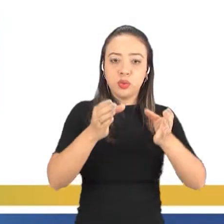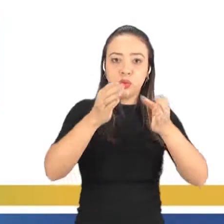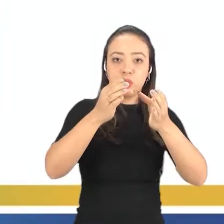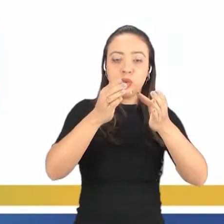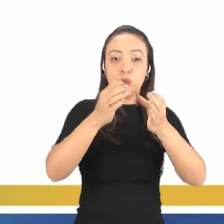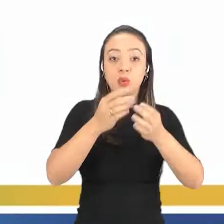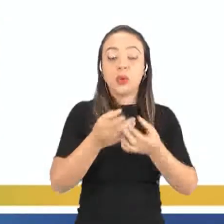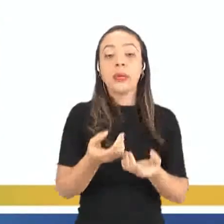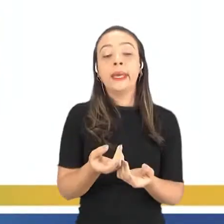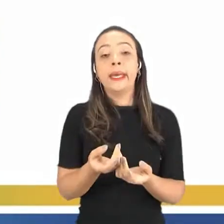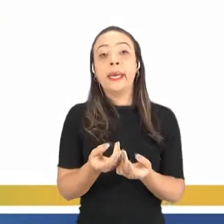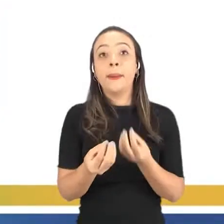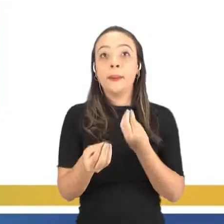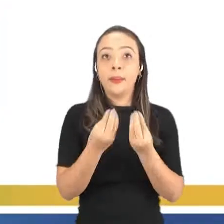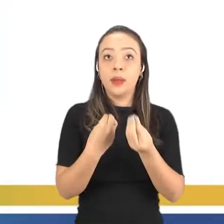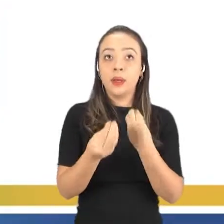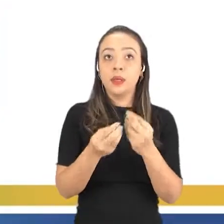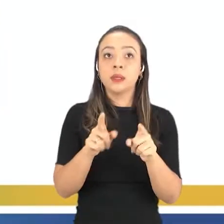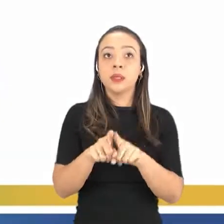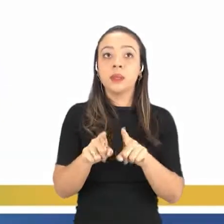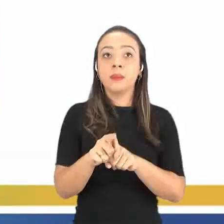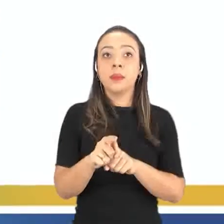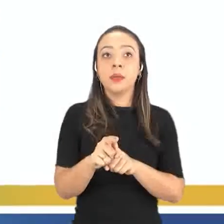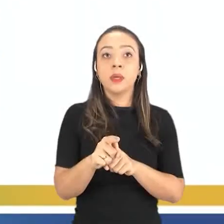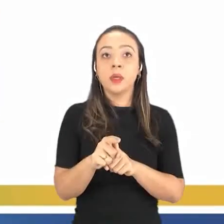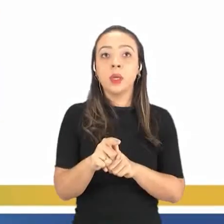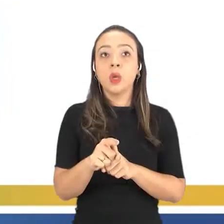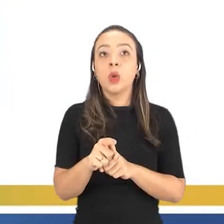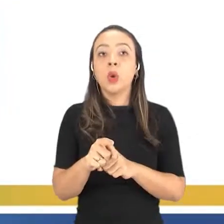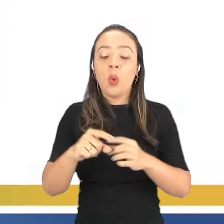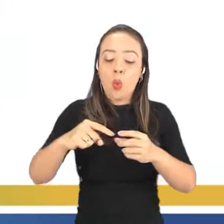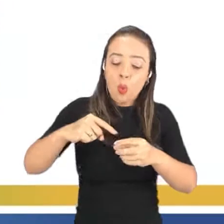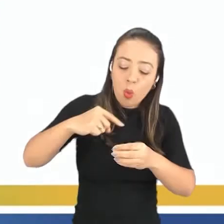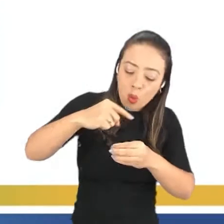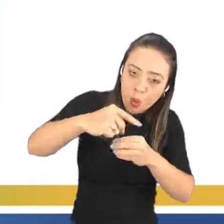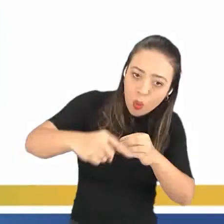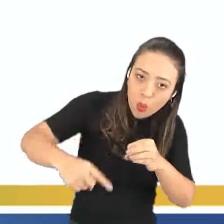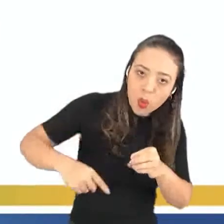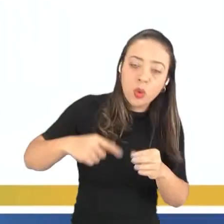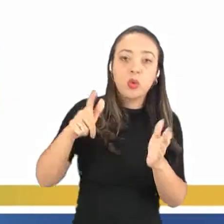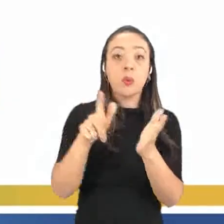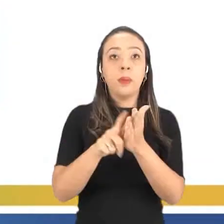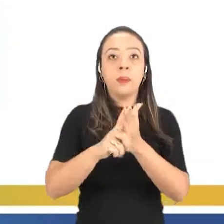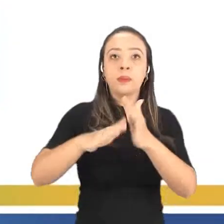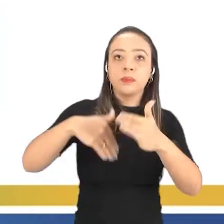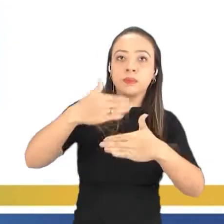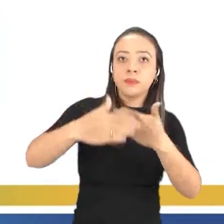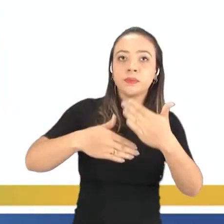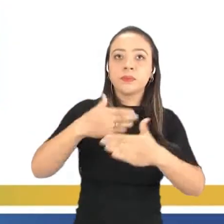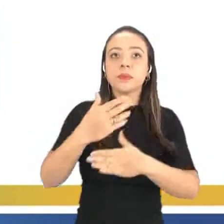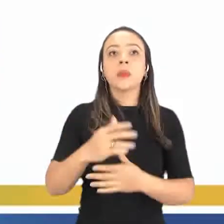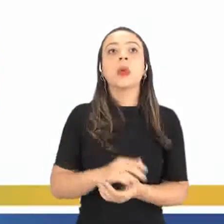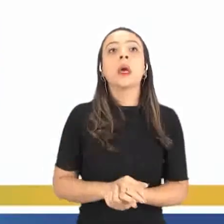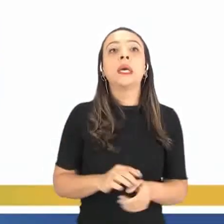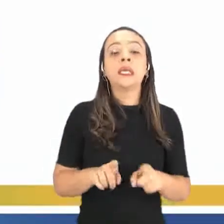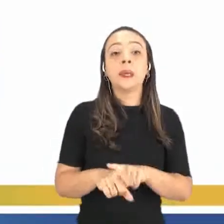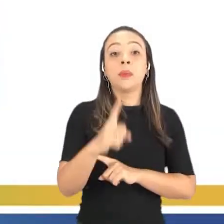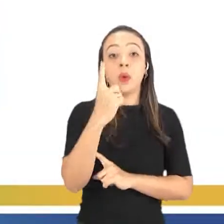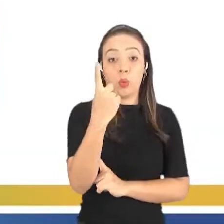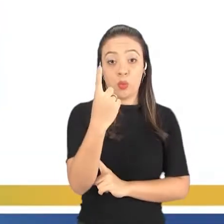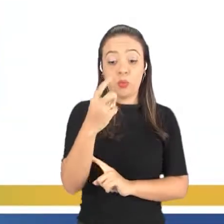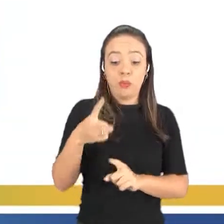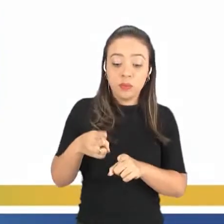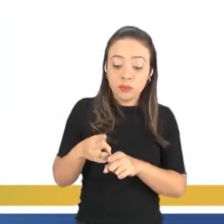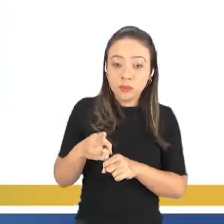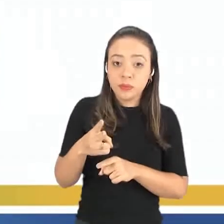ou pequenas, um rolo de papel toalha ou 2 rolinhos de papel higiênico, uma tesoura sem ponta,